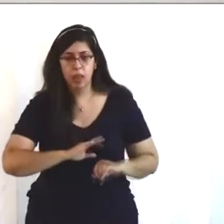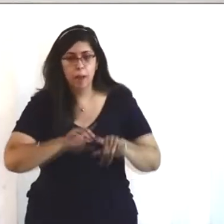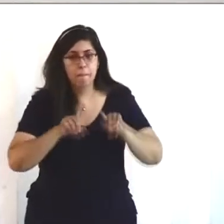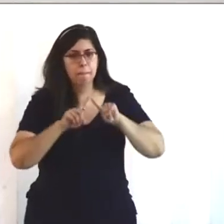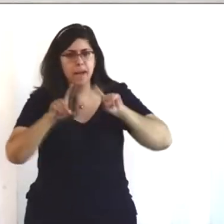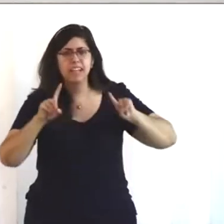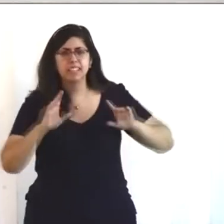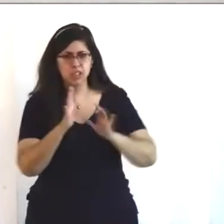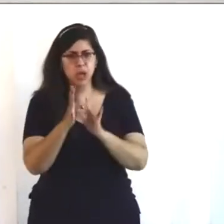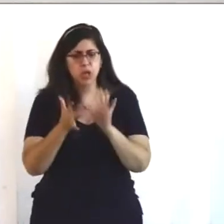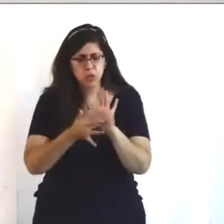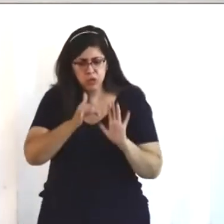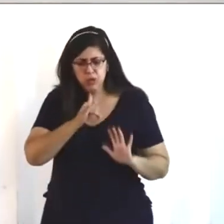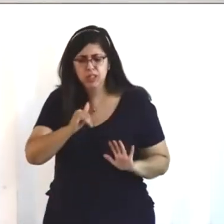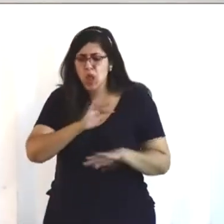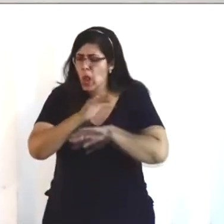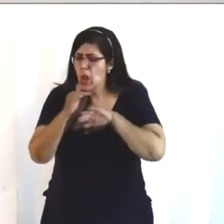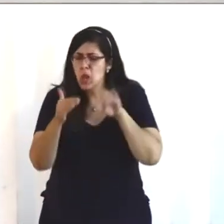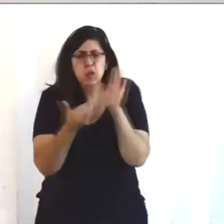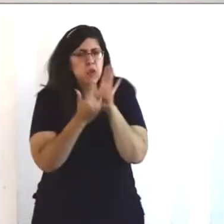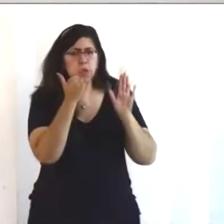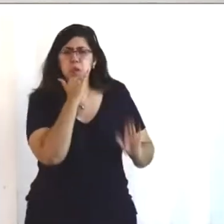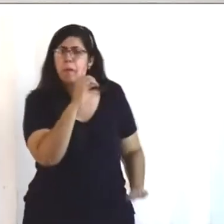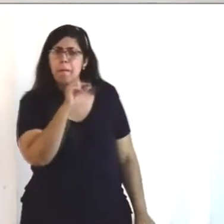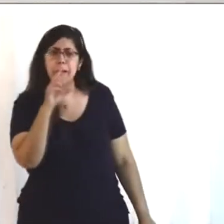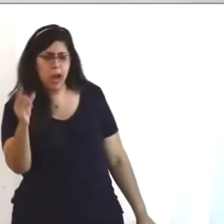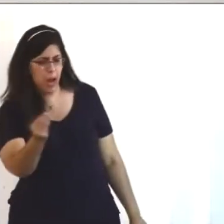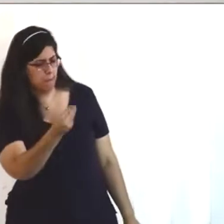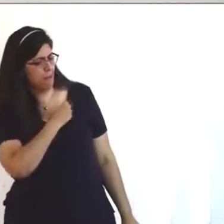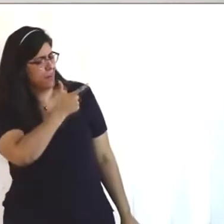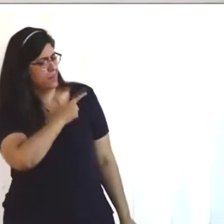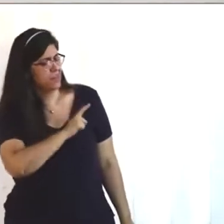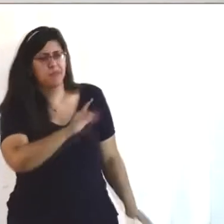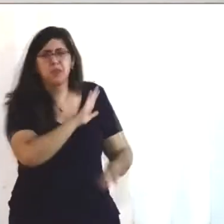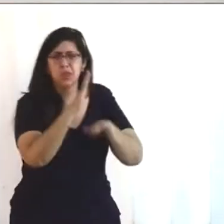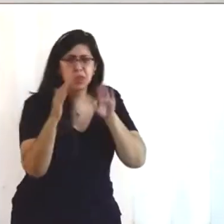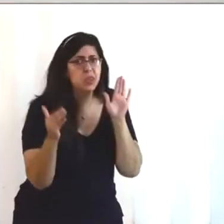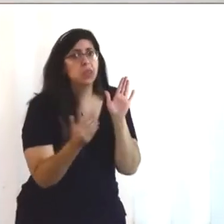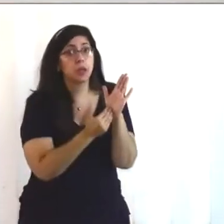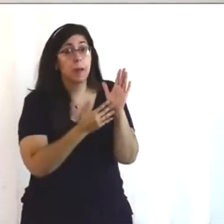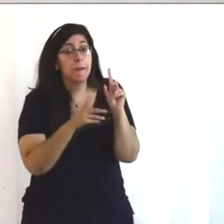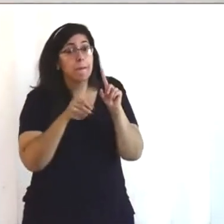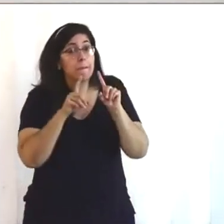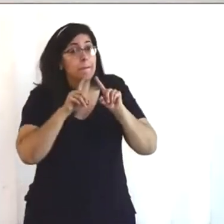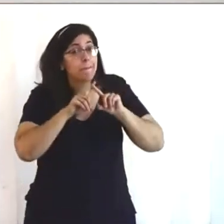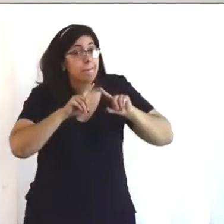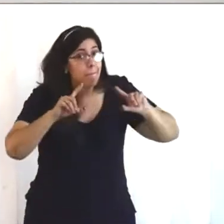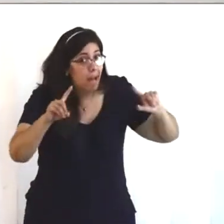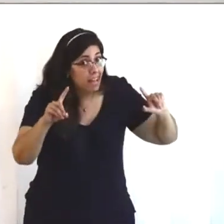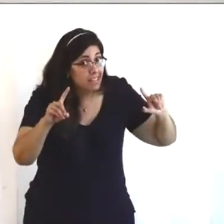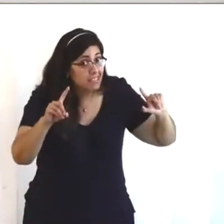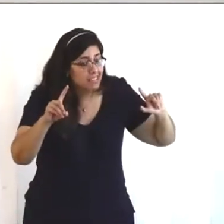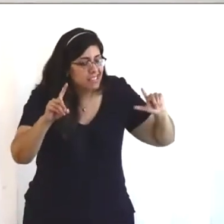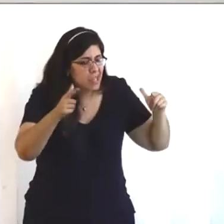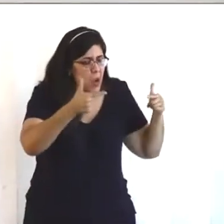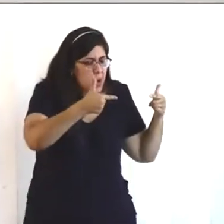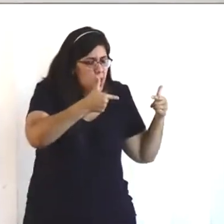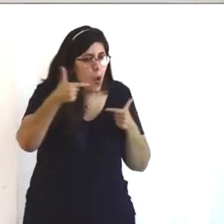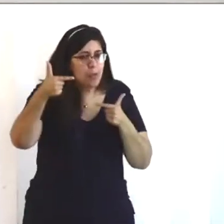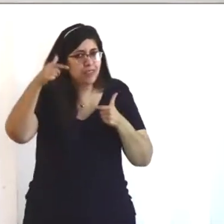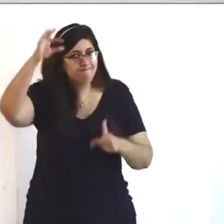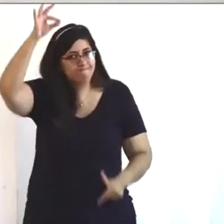será perdoado aos filhos dos homens, os pecados e as blasfêmias que proferirem, mas aquele